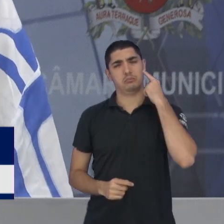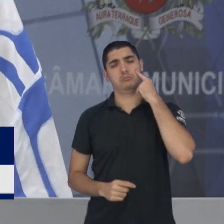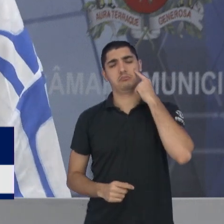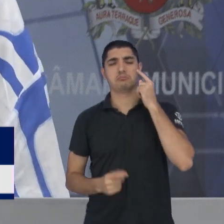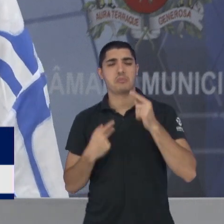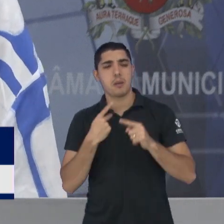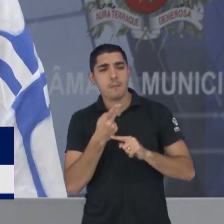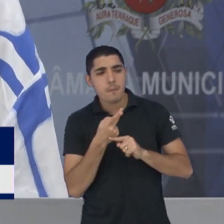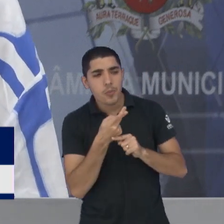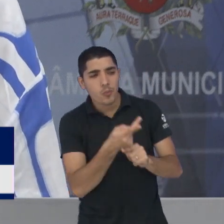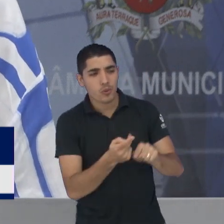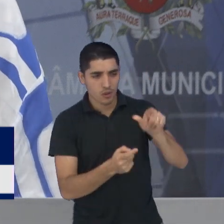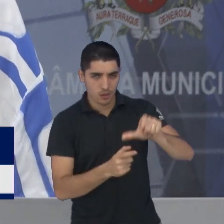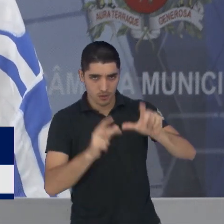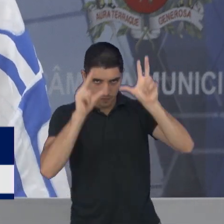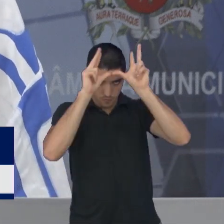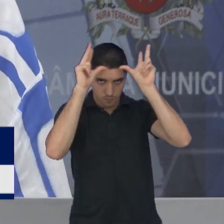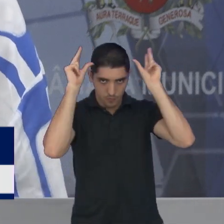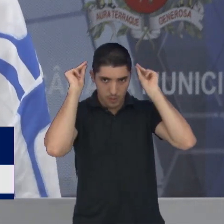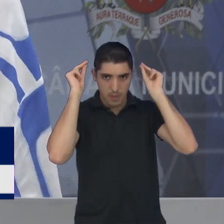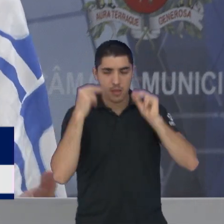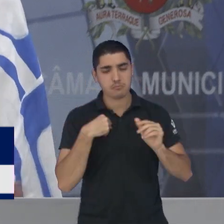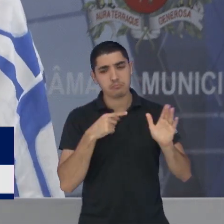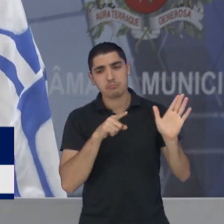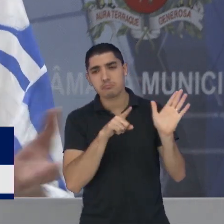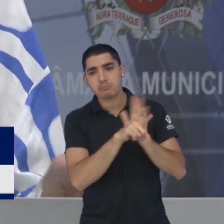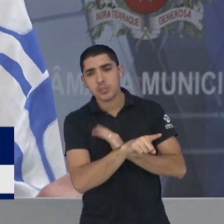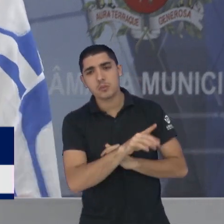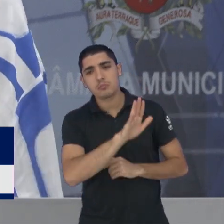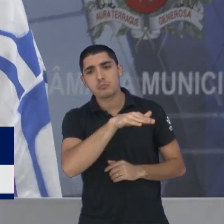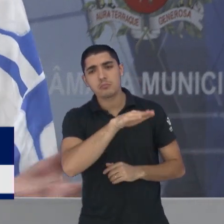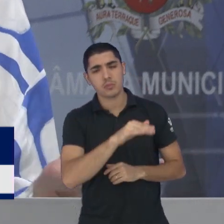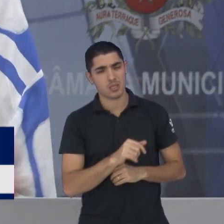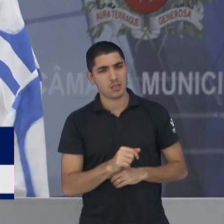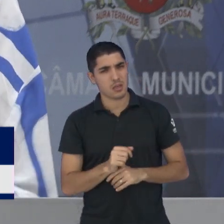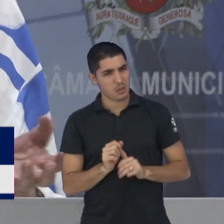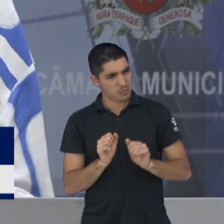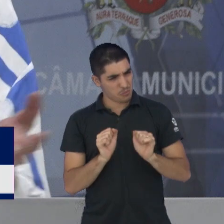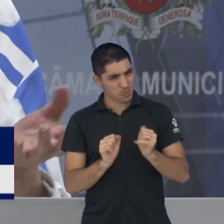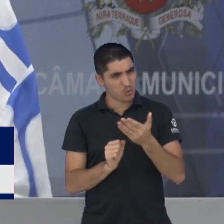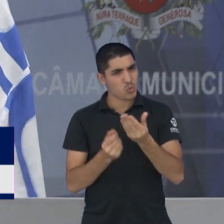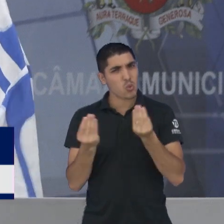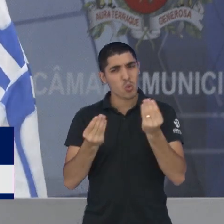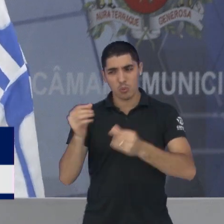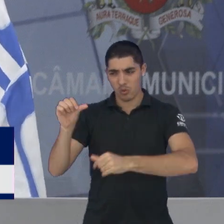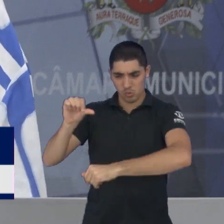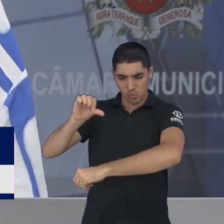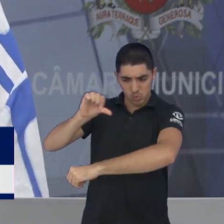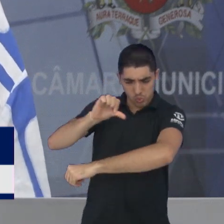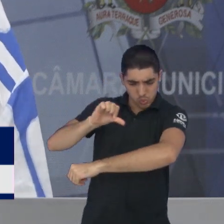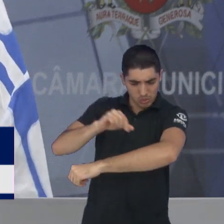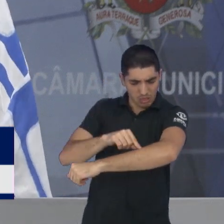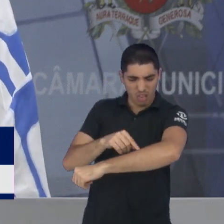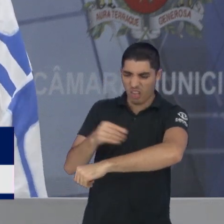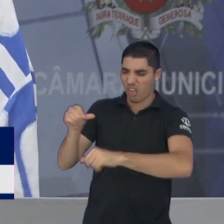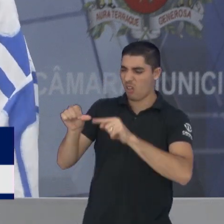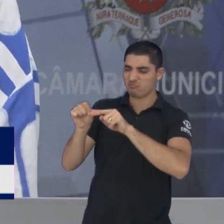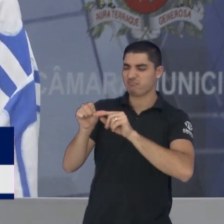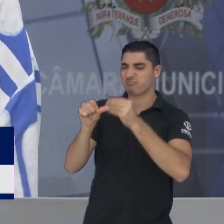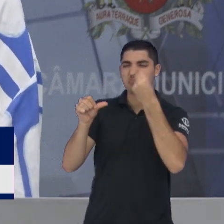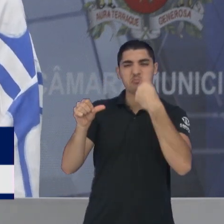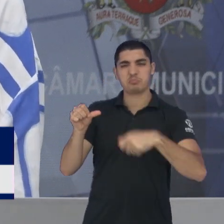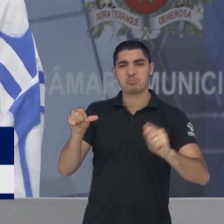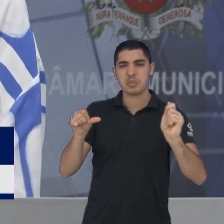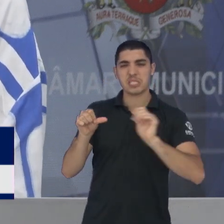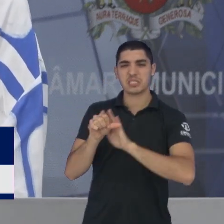que entendem de feridas, para ver se podia dispensar, inclusive é um caso horrível de um caso aí, se podia